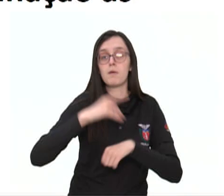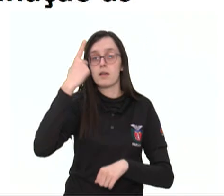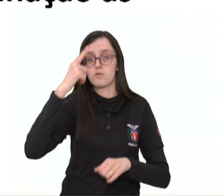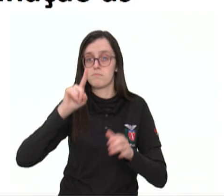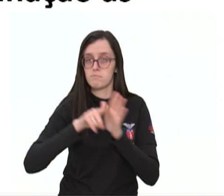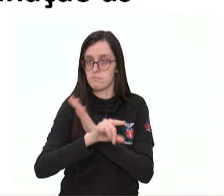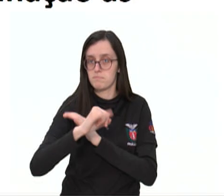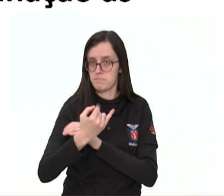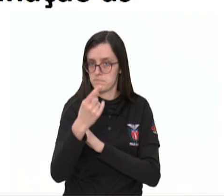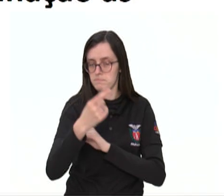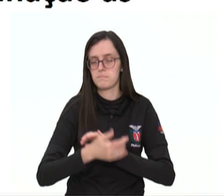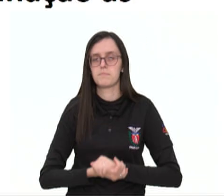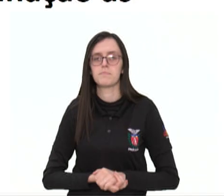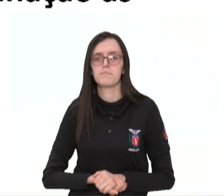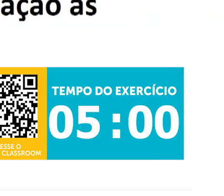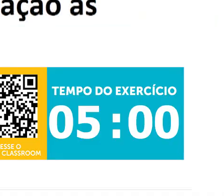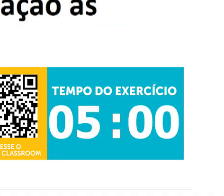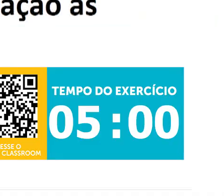sertão.